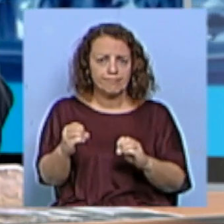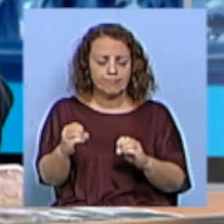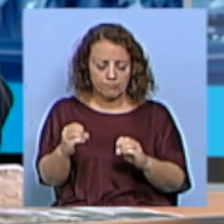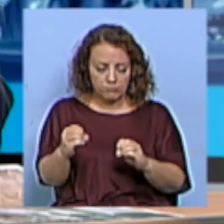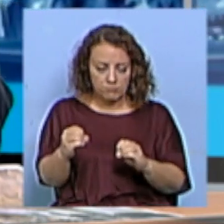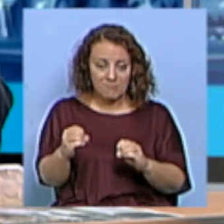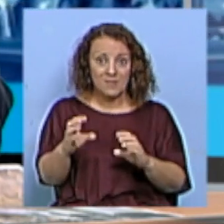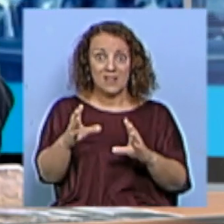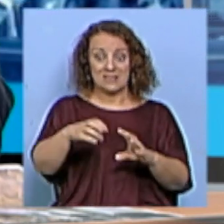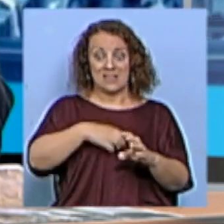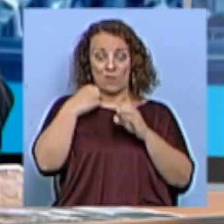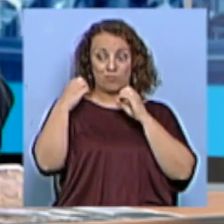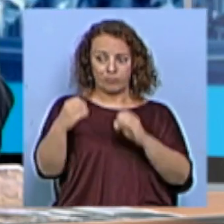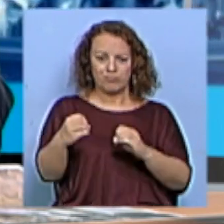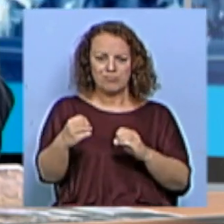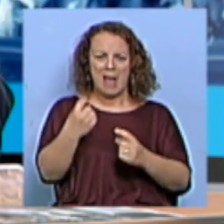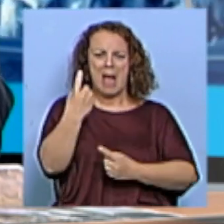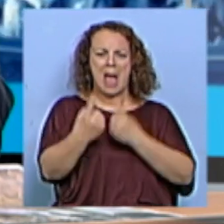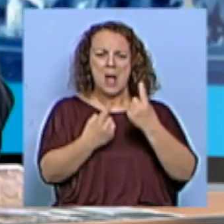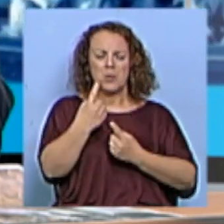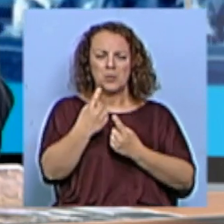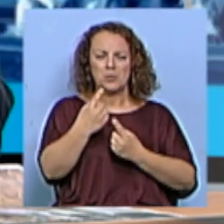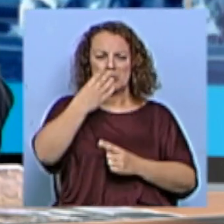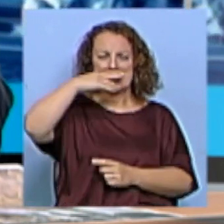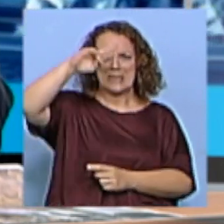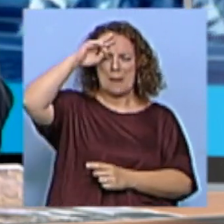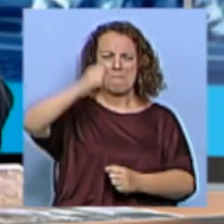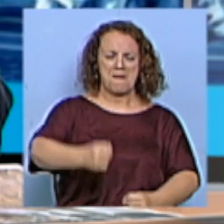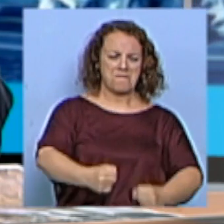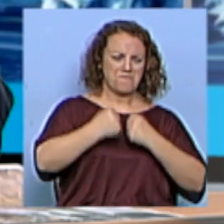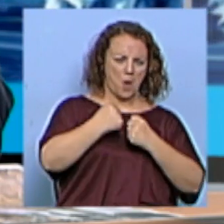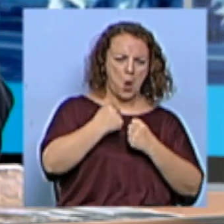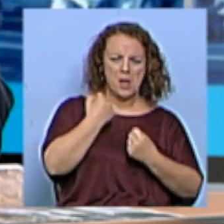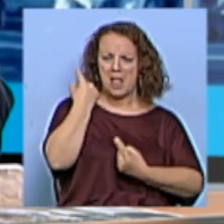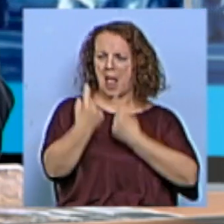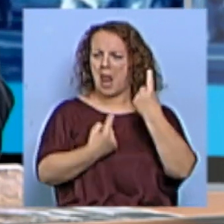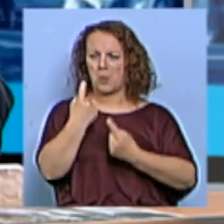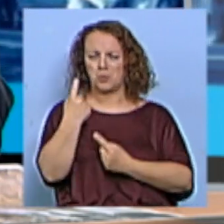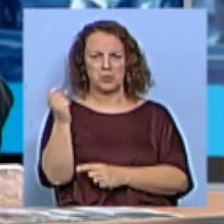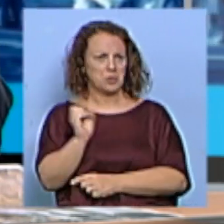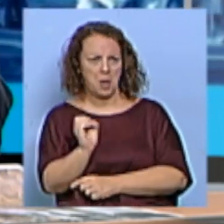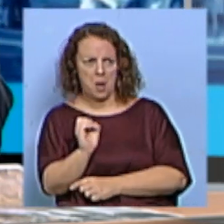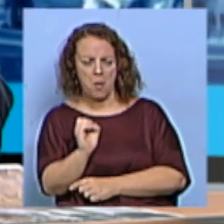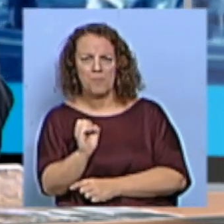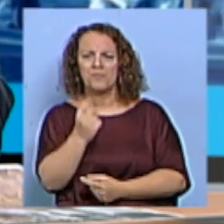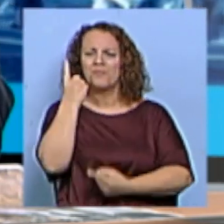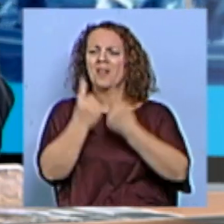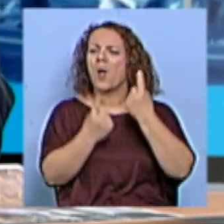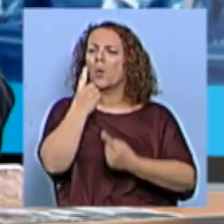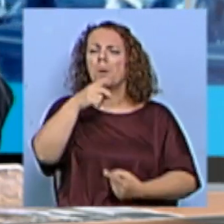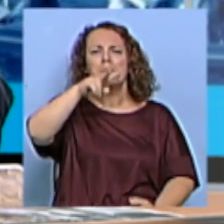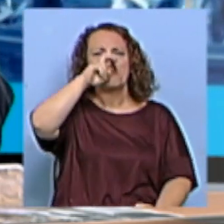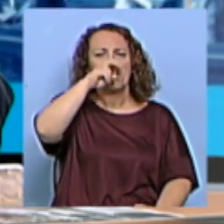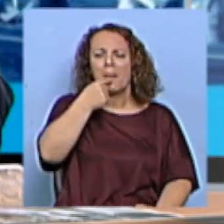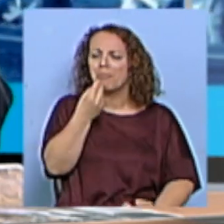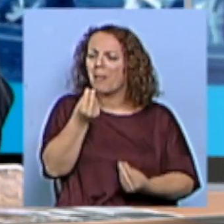têm variadíssimas, uns têm uns gripes muito fortes, outras não. Pessoas que meramente perdem o olfato e o